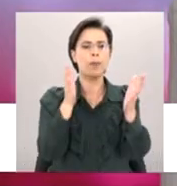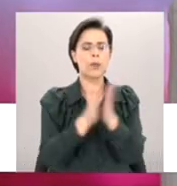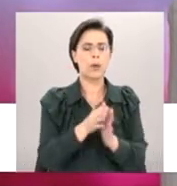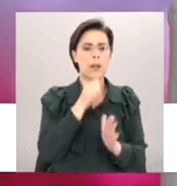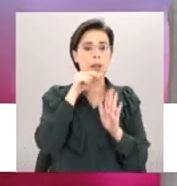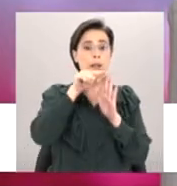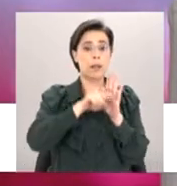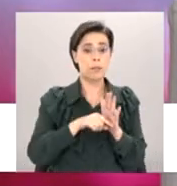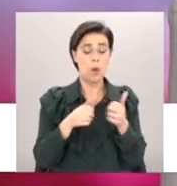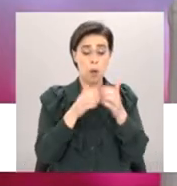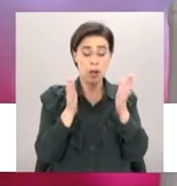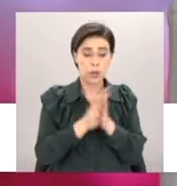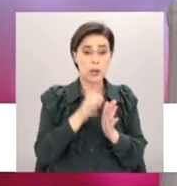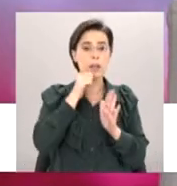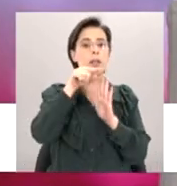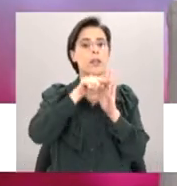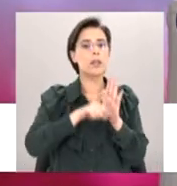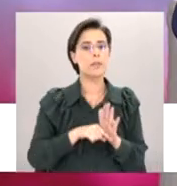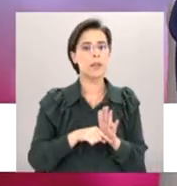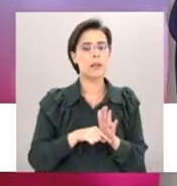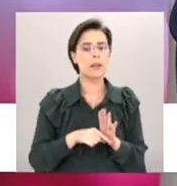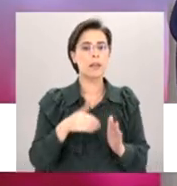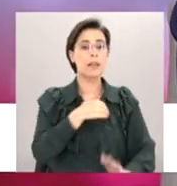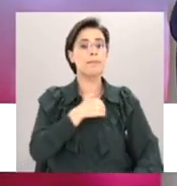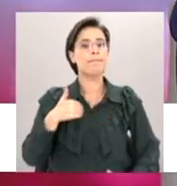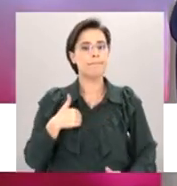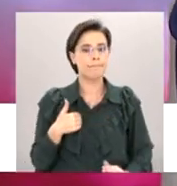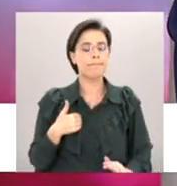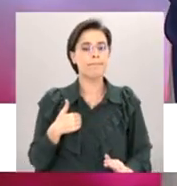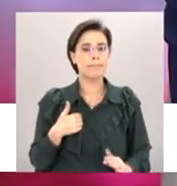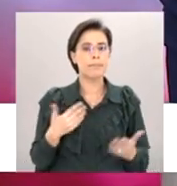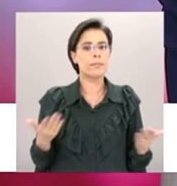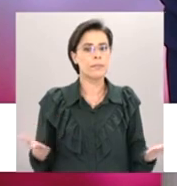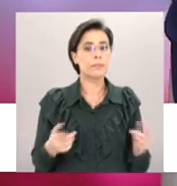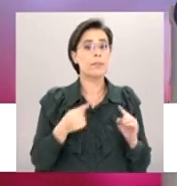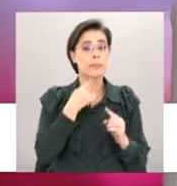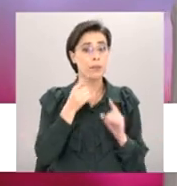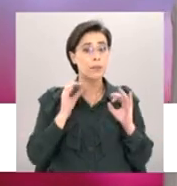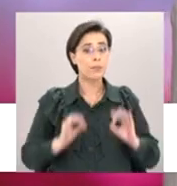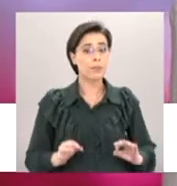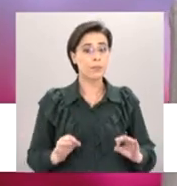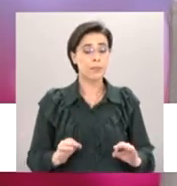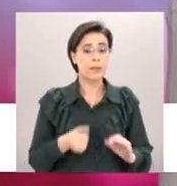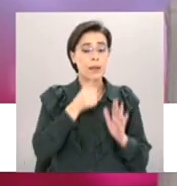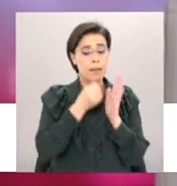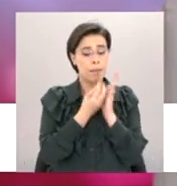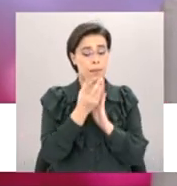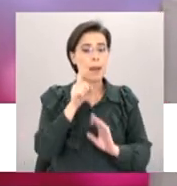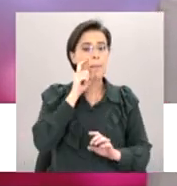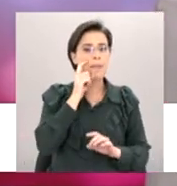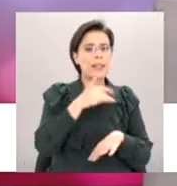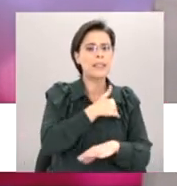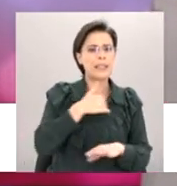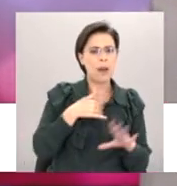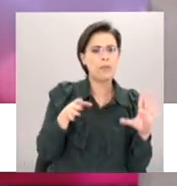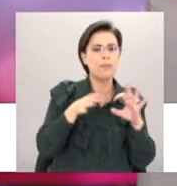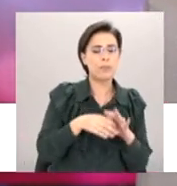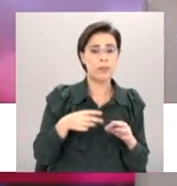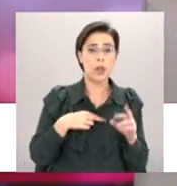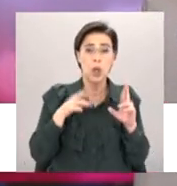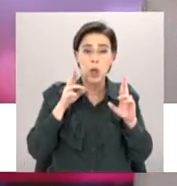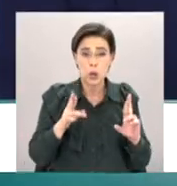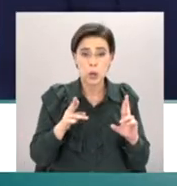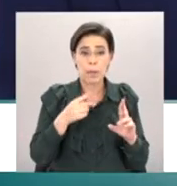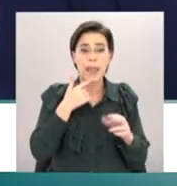todas as medidas ou quase todas as medidas sanitárias e disse mesmo que as medidas sanitárias eram e eu